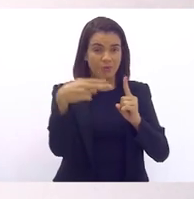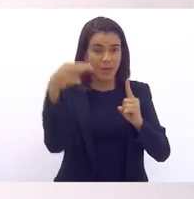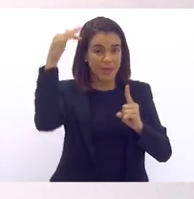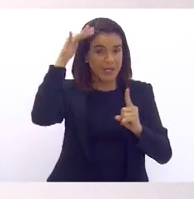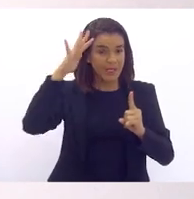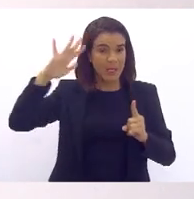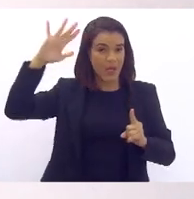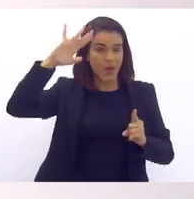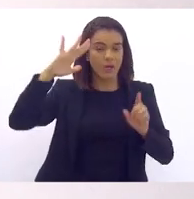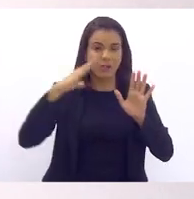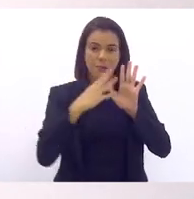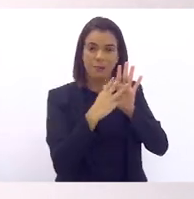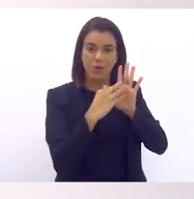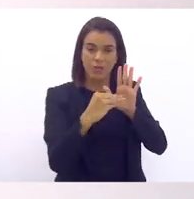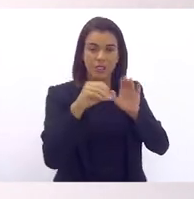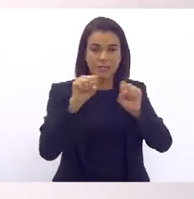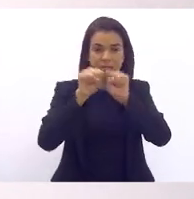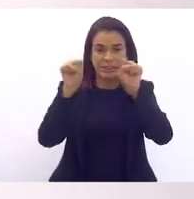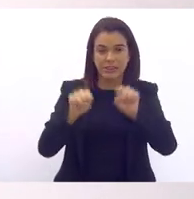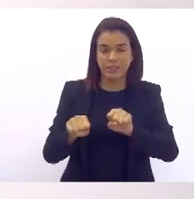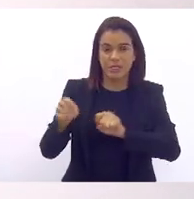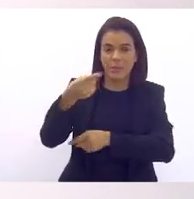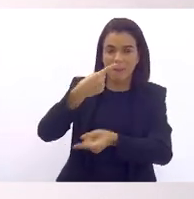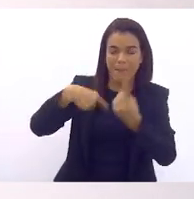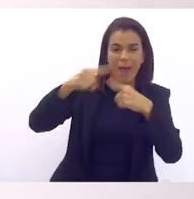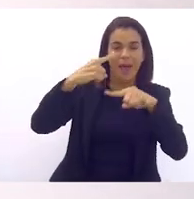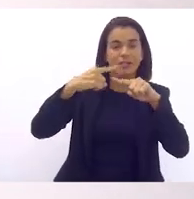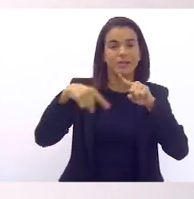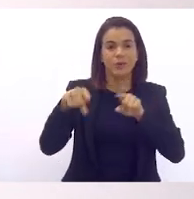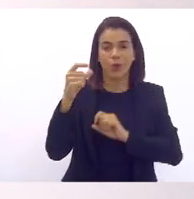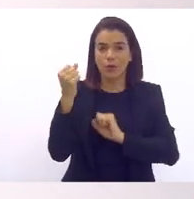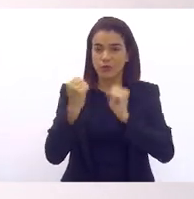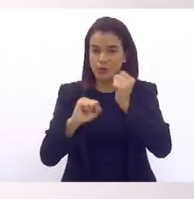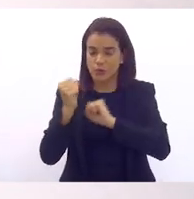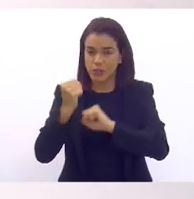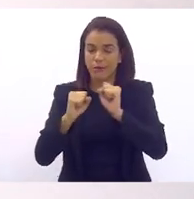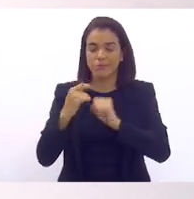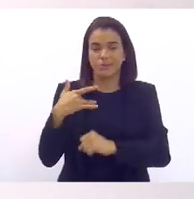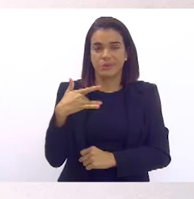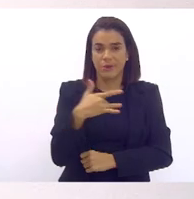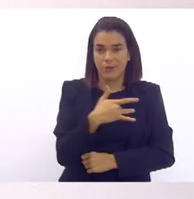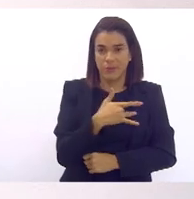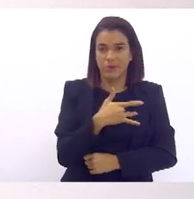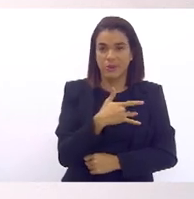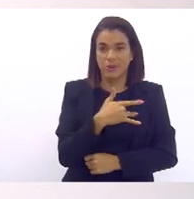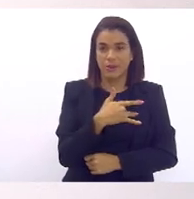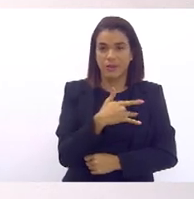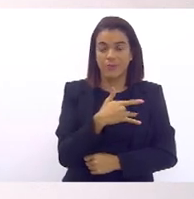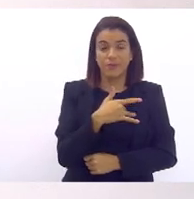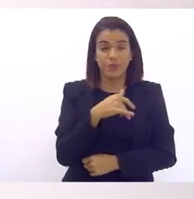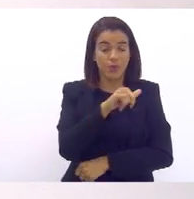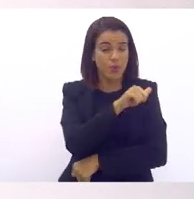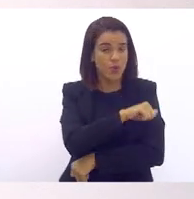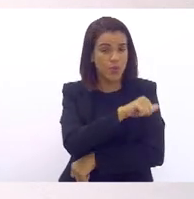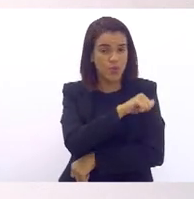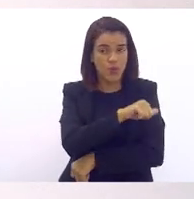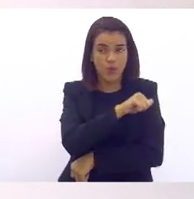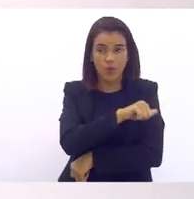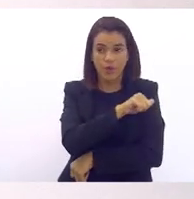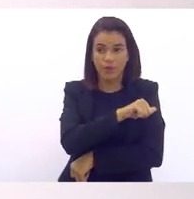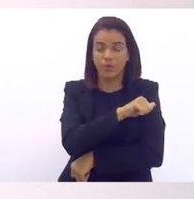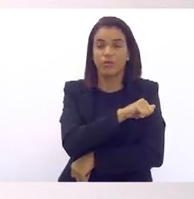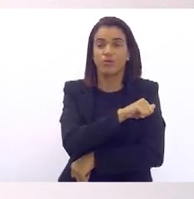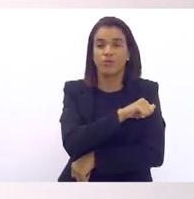de modelo de de sistema de inovação ou do complexo econômico industrial de saúde como a gente fala aqui o o Rio de Janeiro possui